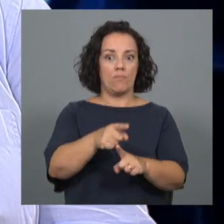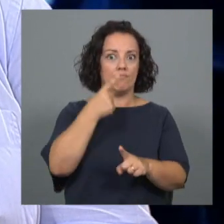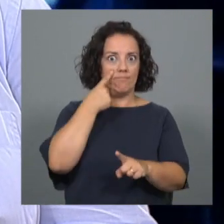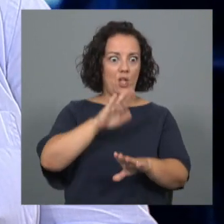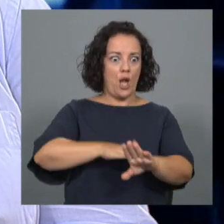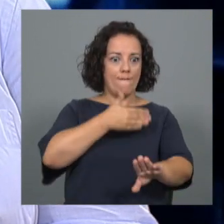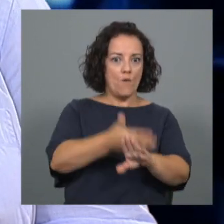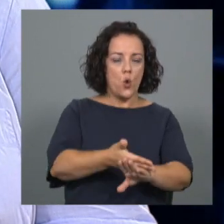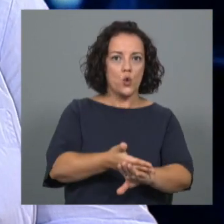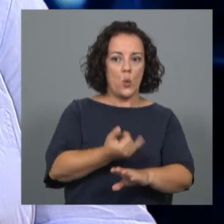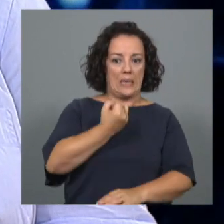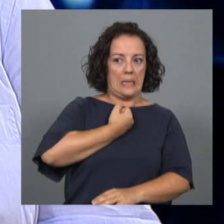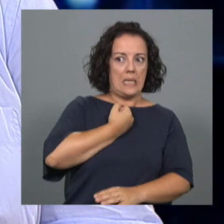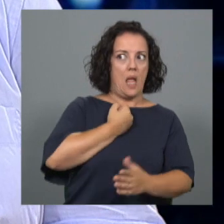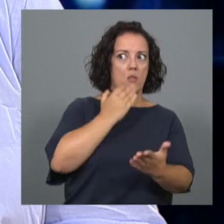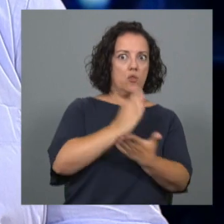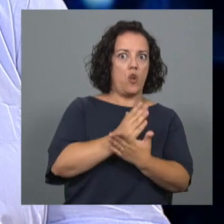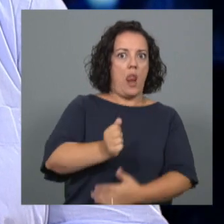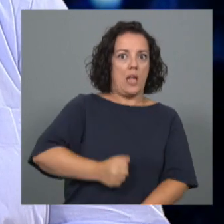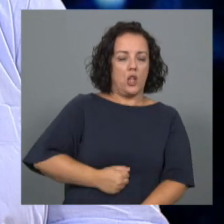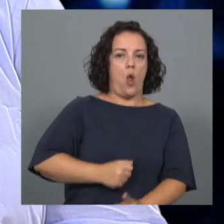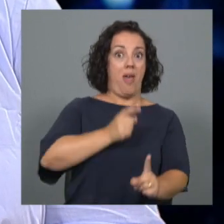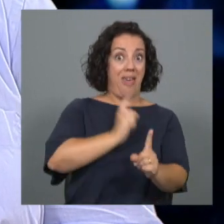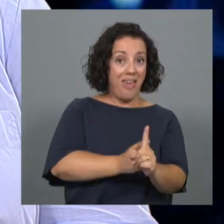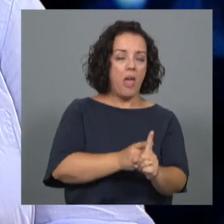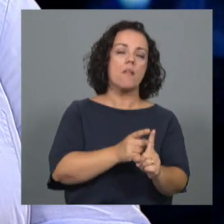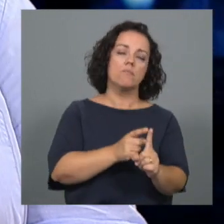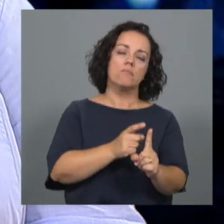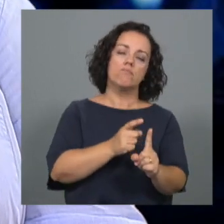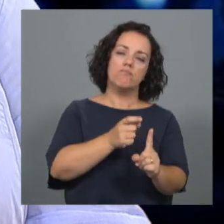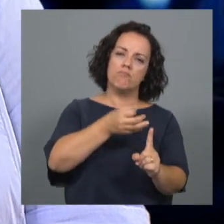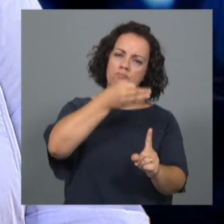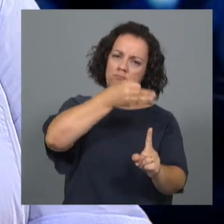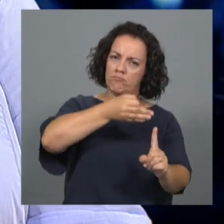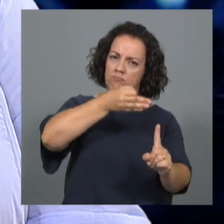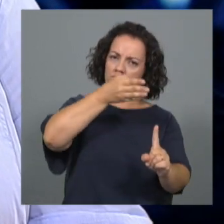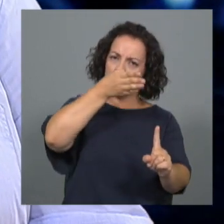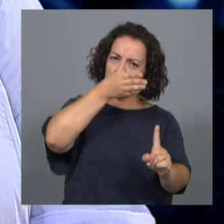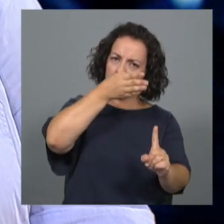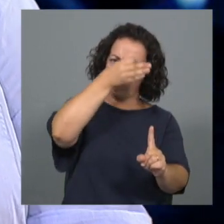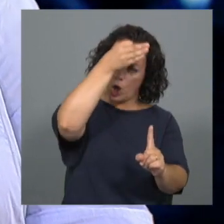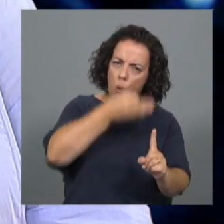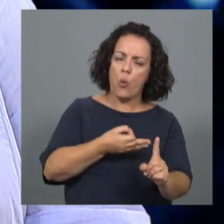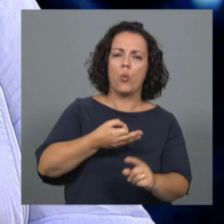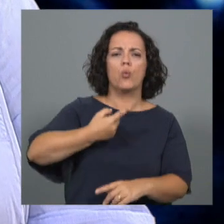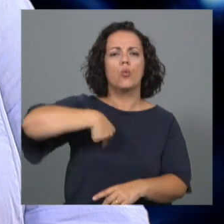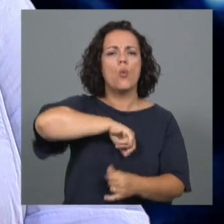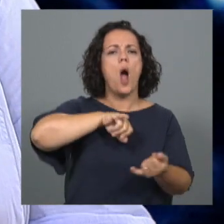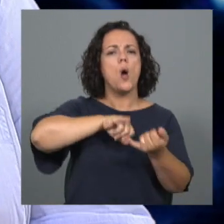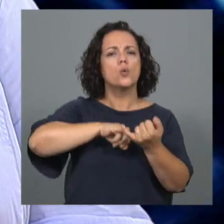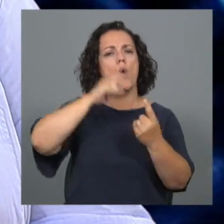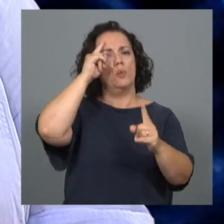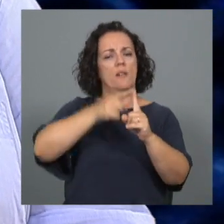da identidade da escola católica. E eu acho que isso é a razão de ser, em rigor, da APEC, como associação que congrega as